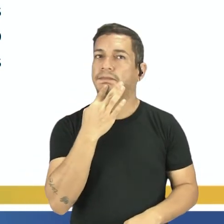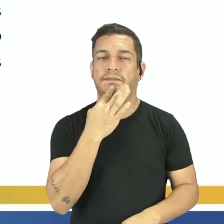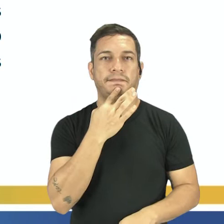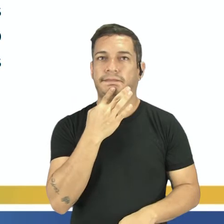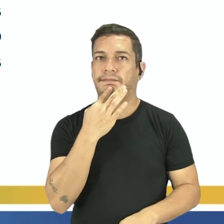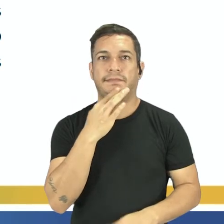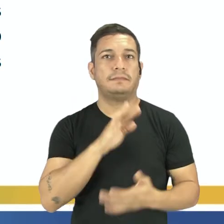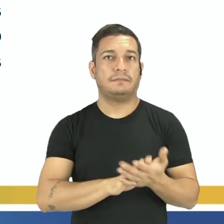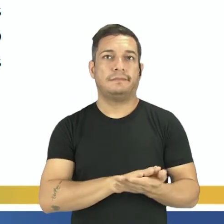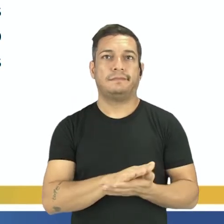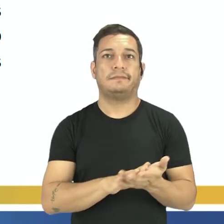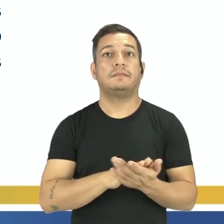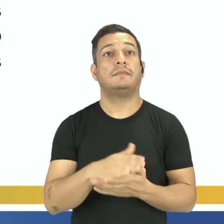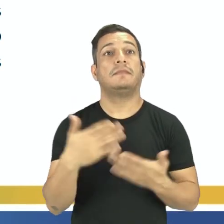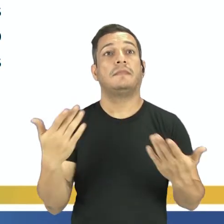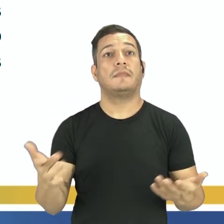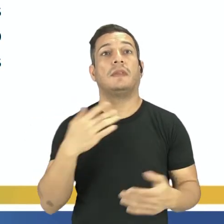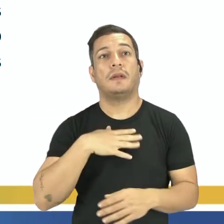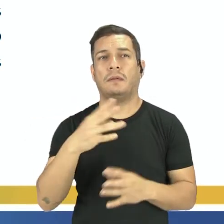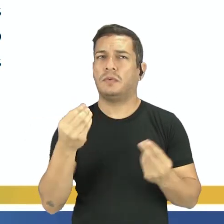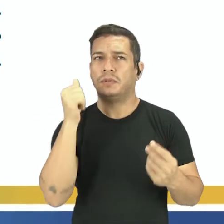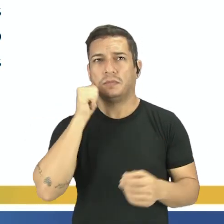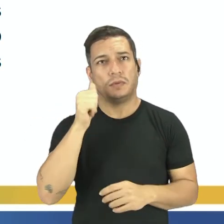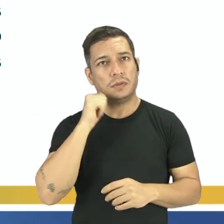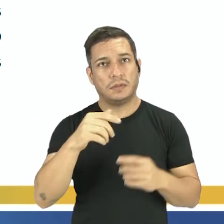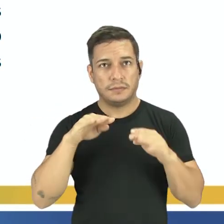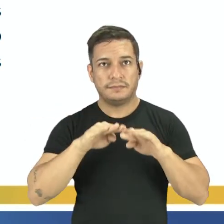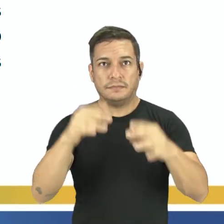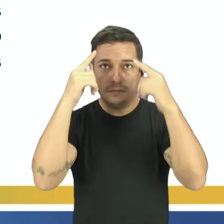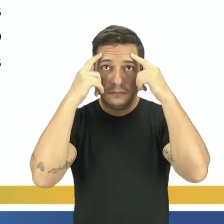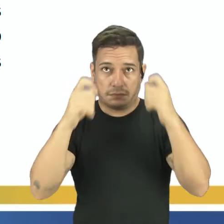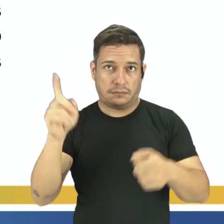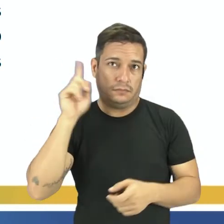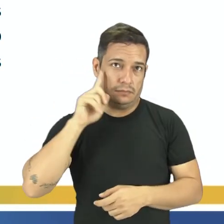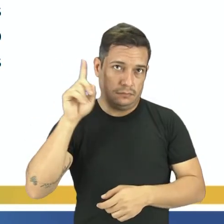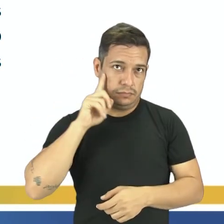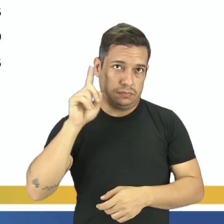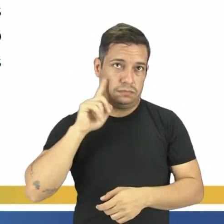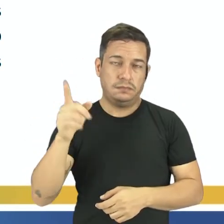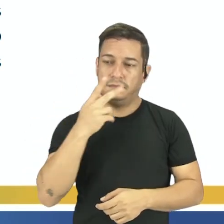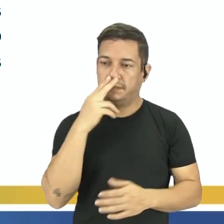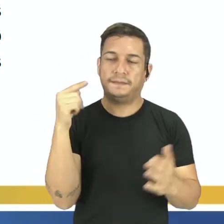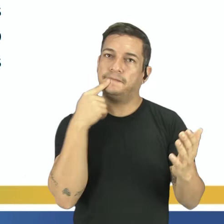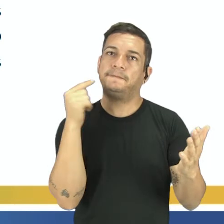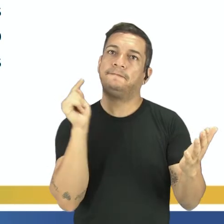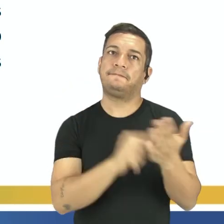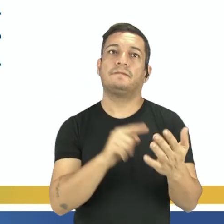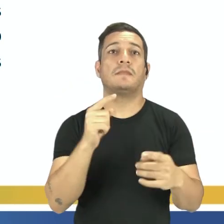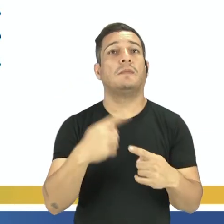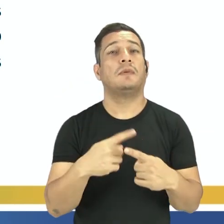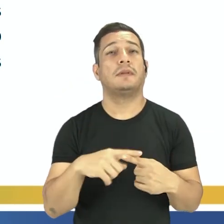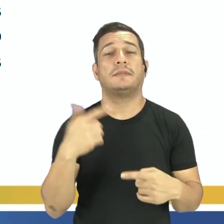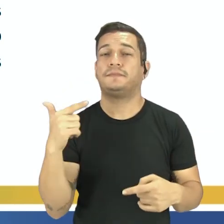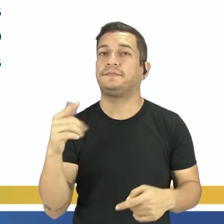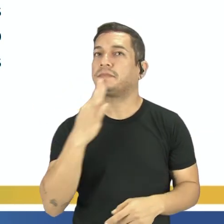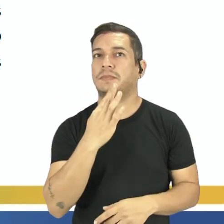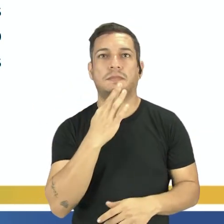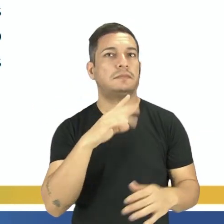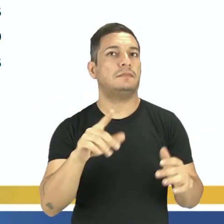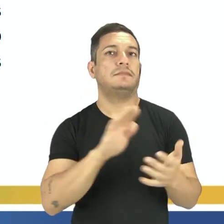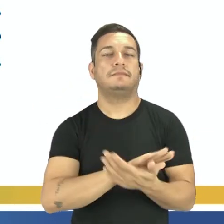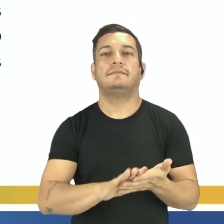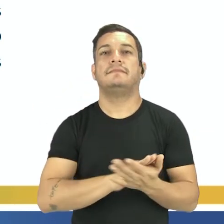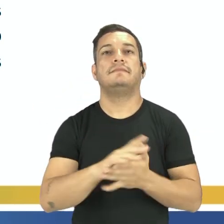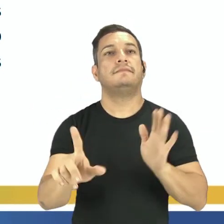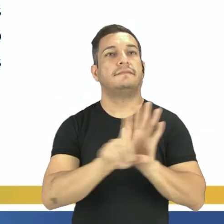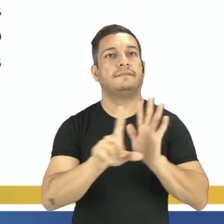sobre eles. Dessa forma, muitas mulheres são violentadas diariamente e não denunciam por não terem conhecimento sobre